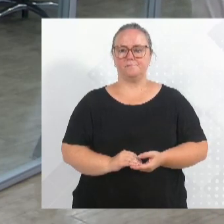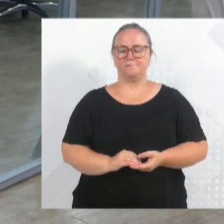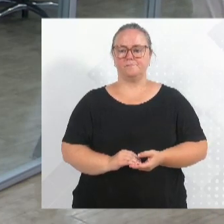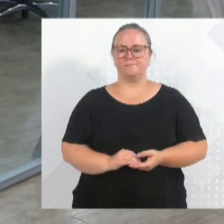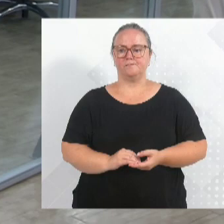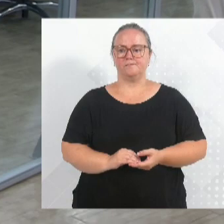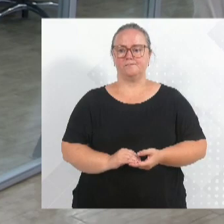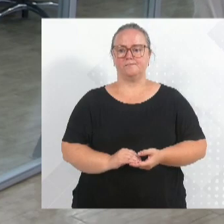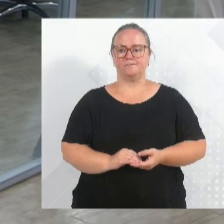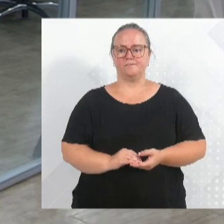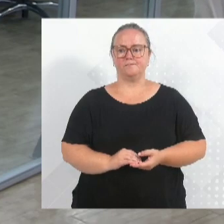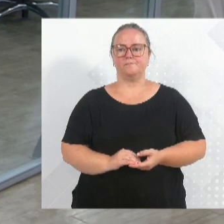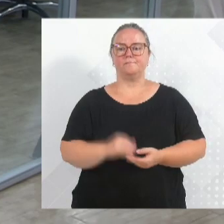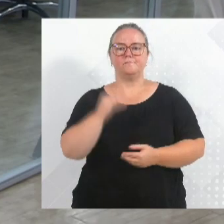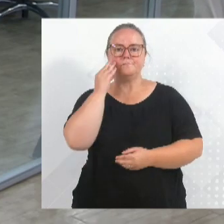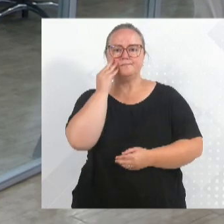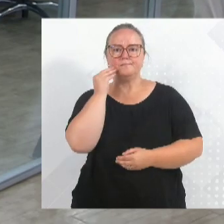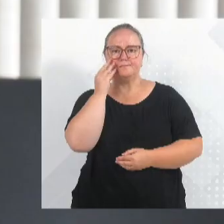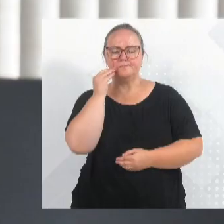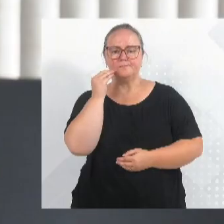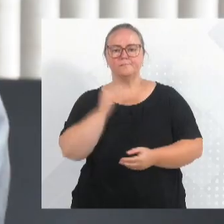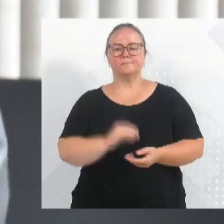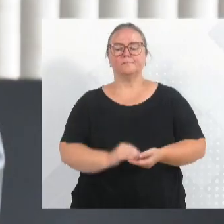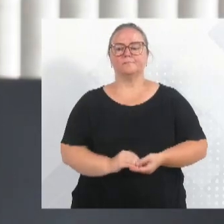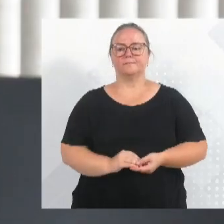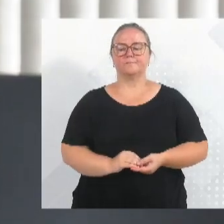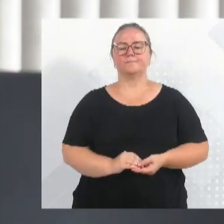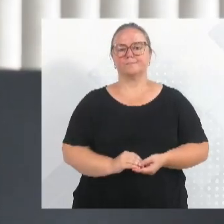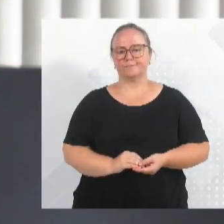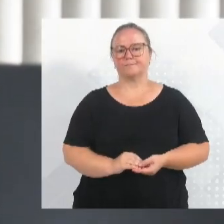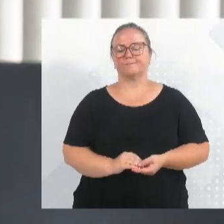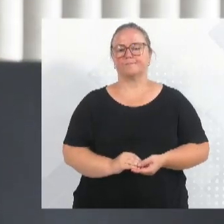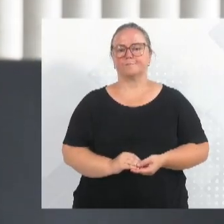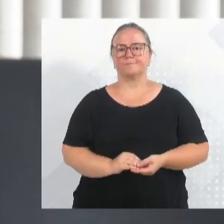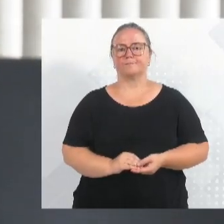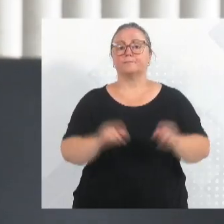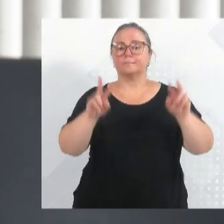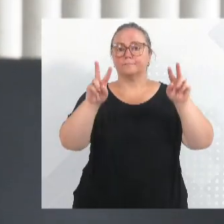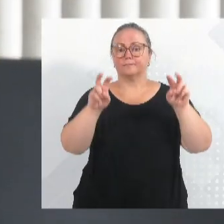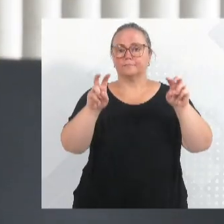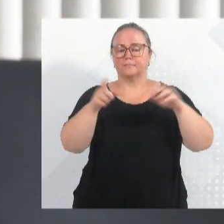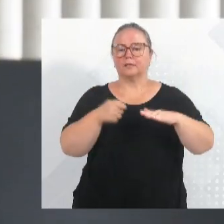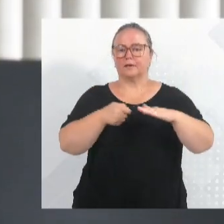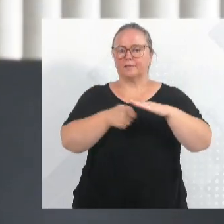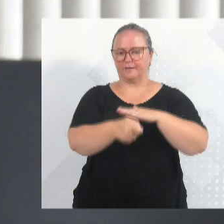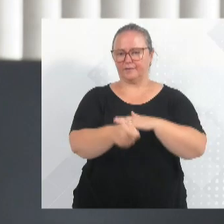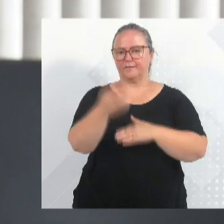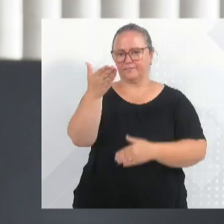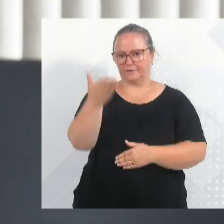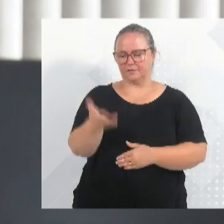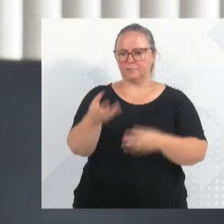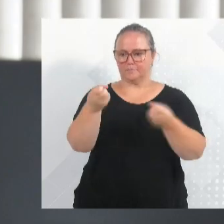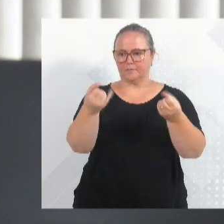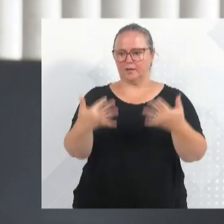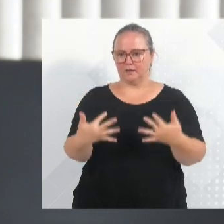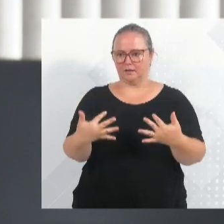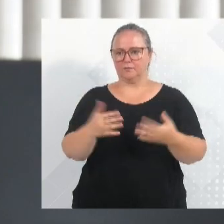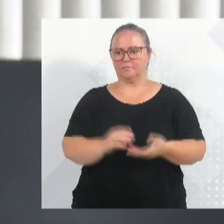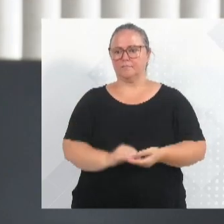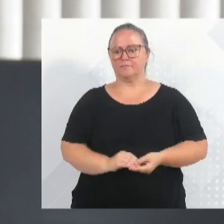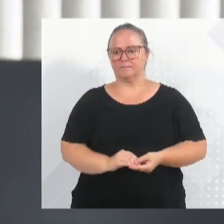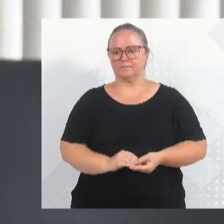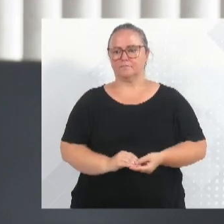Última forma, vereador Gilson de Souza. Presidente, com relação aos investimentos que o senhor explanou aqui, e que para mim,